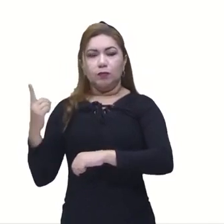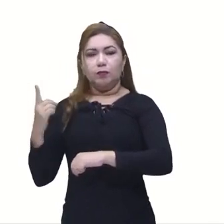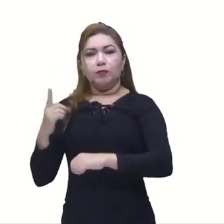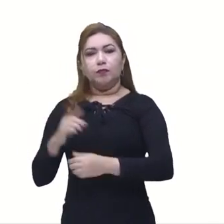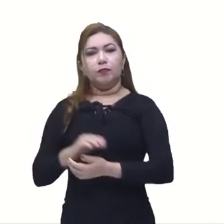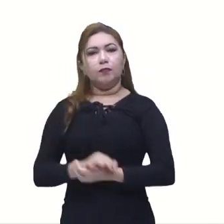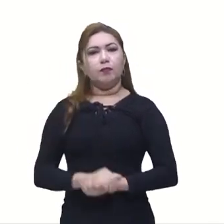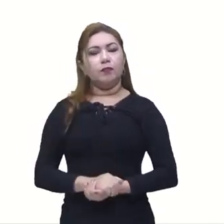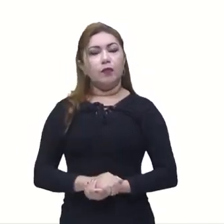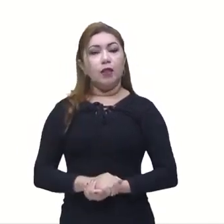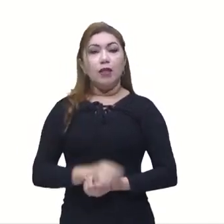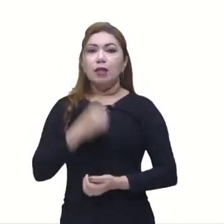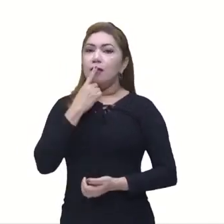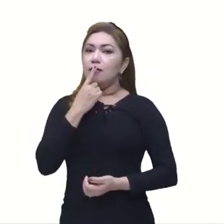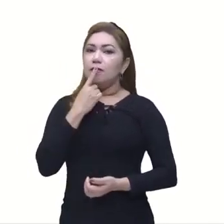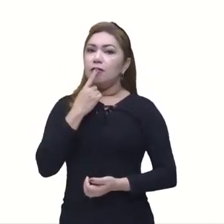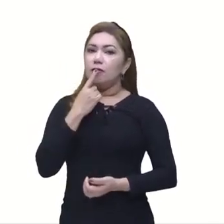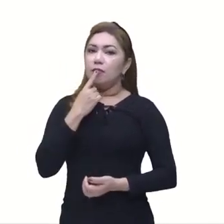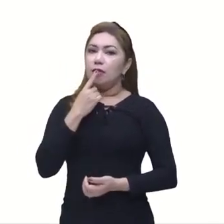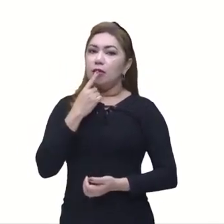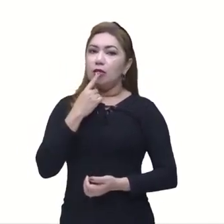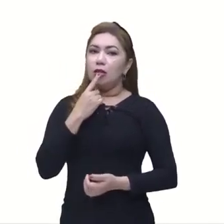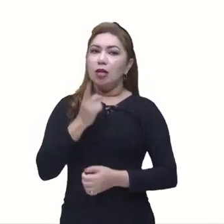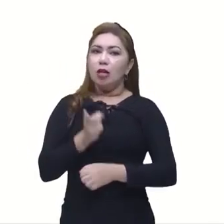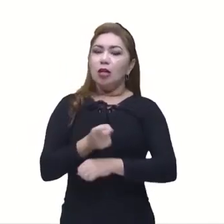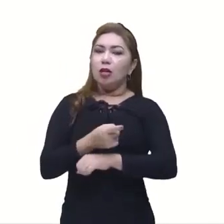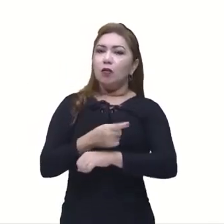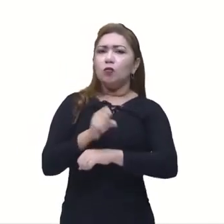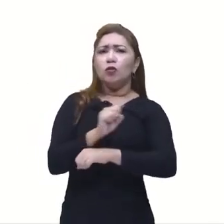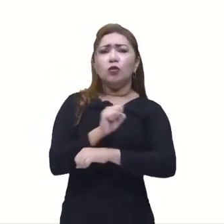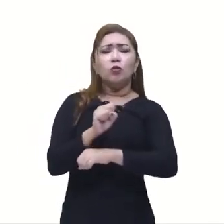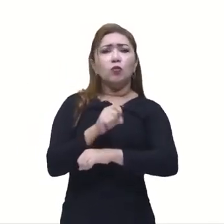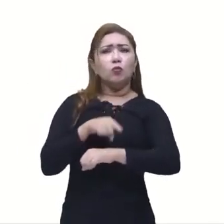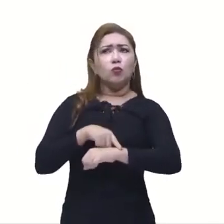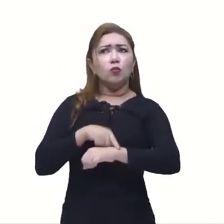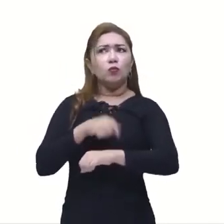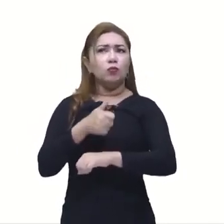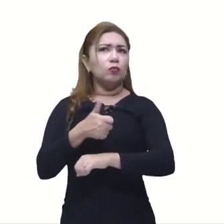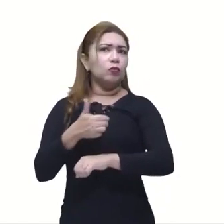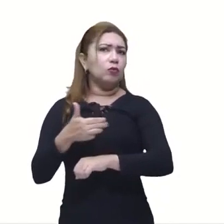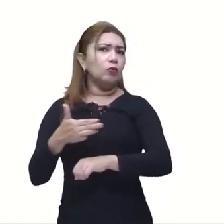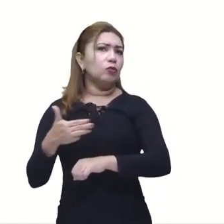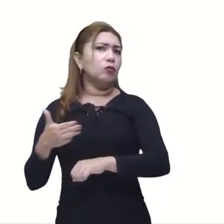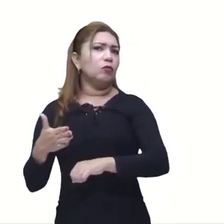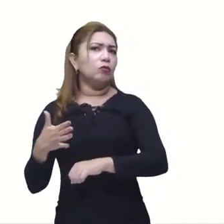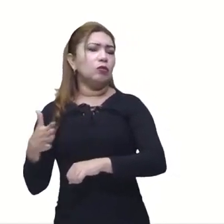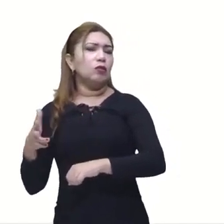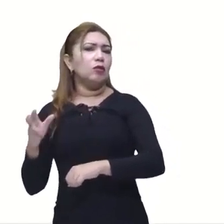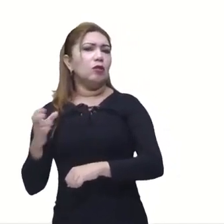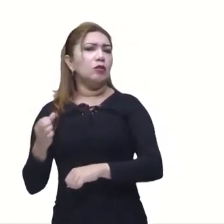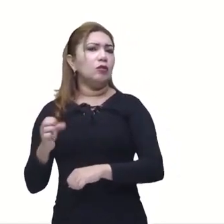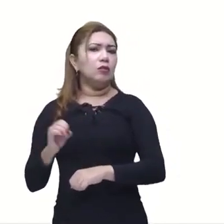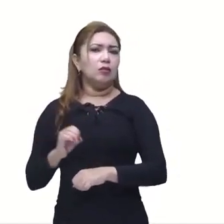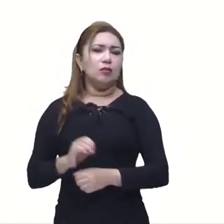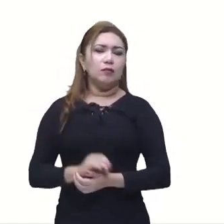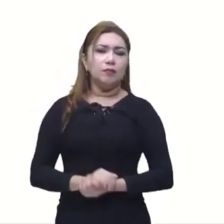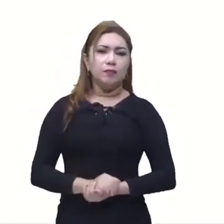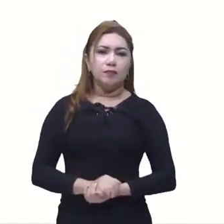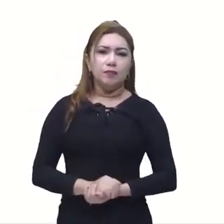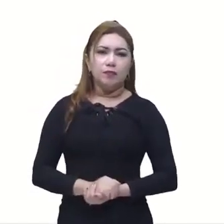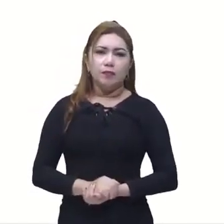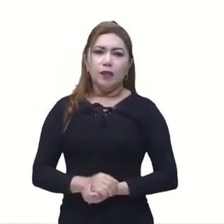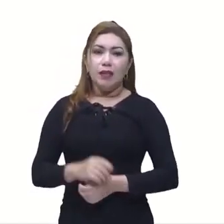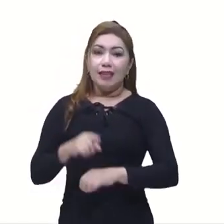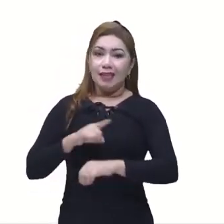de segundos, tá certo? Bom, o ponteiro das horas você já sabe como é que funciona. Agora, o ponteiro maior, que é esse aqui, o